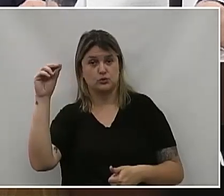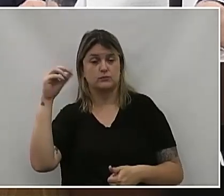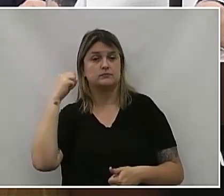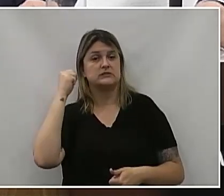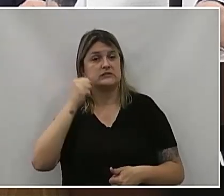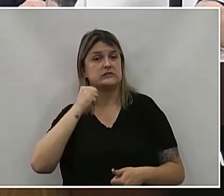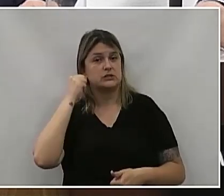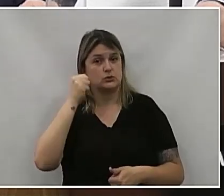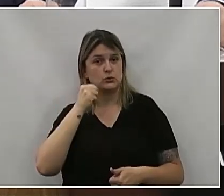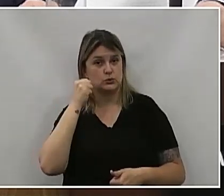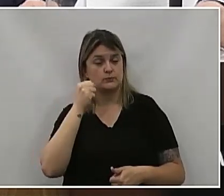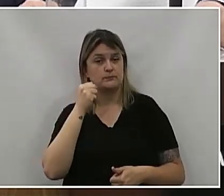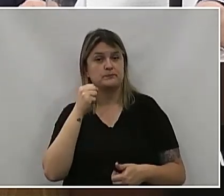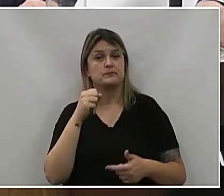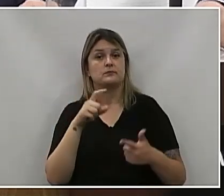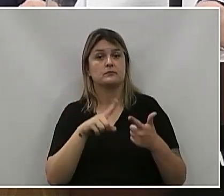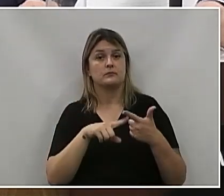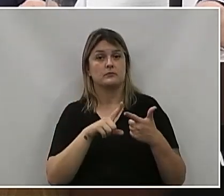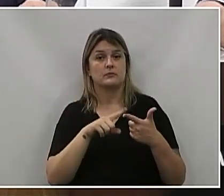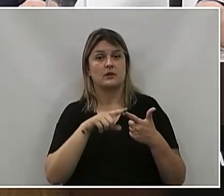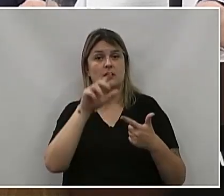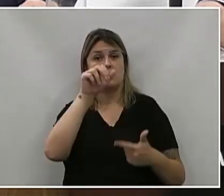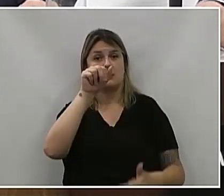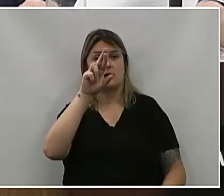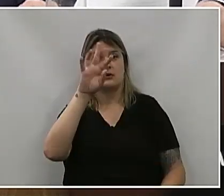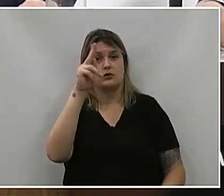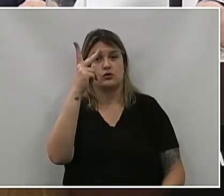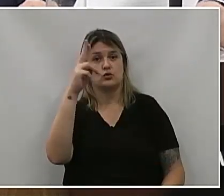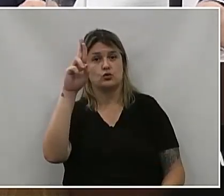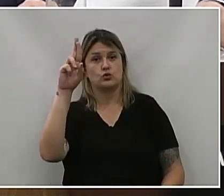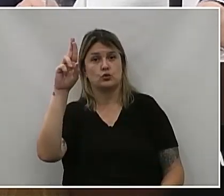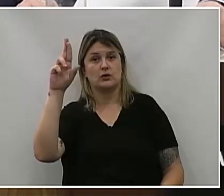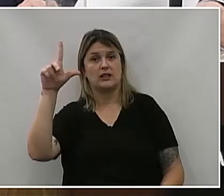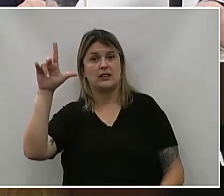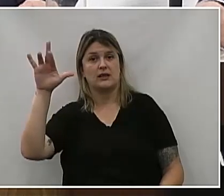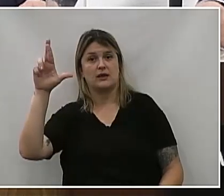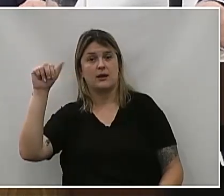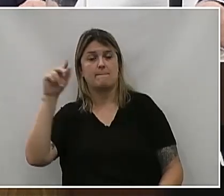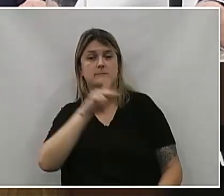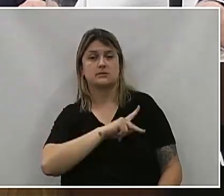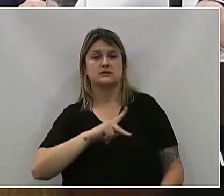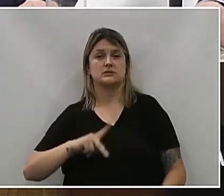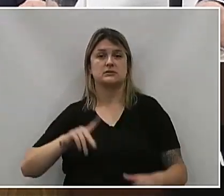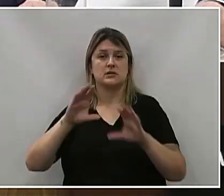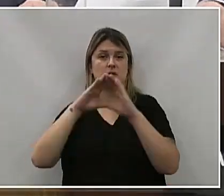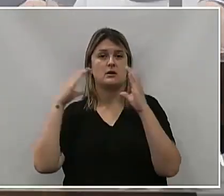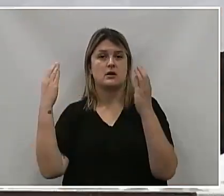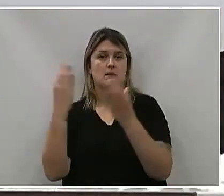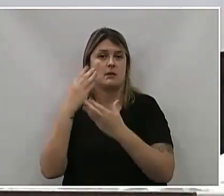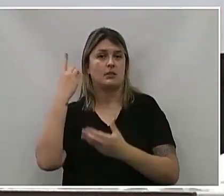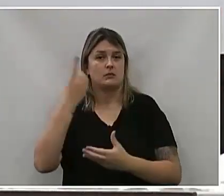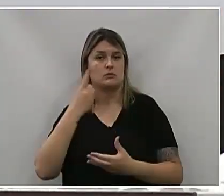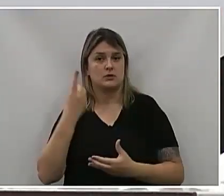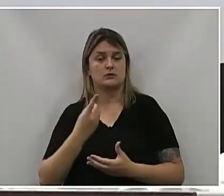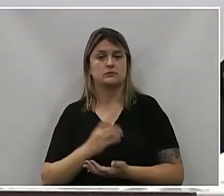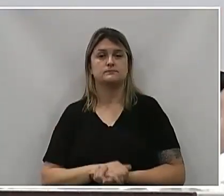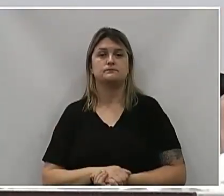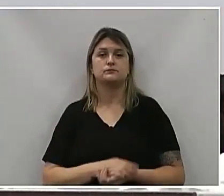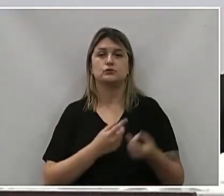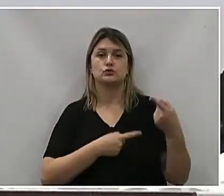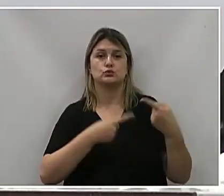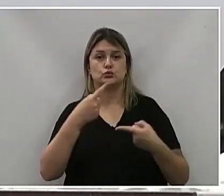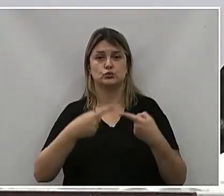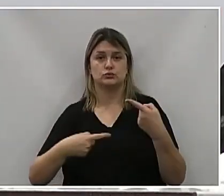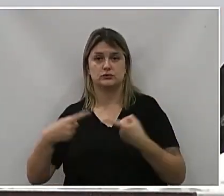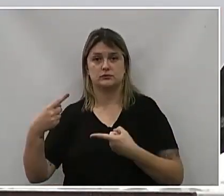do Senado Federal. Exime o senhor Arthur Lira, deputado federal, presidente da Câmara dos Deputados. Em discussão?